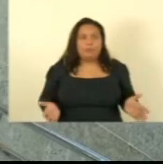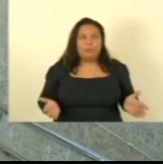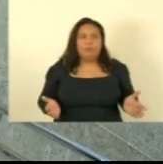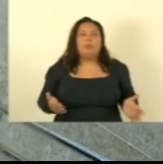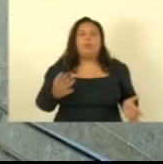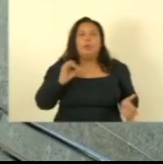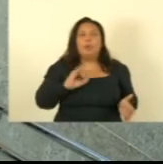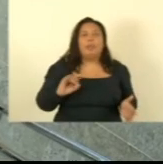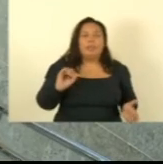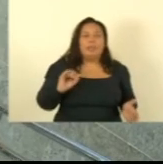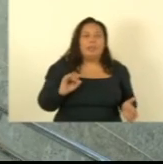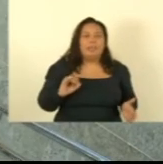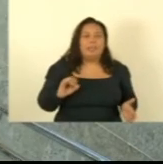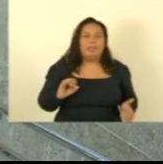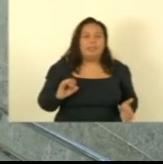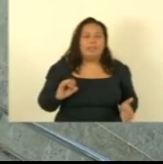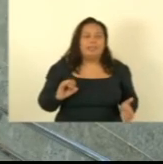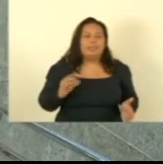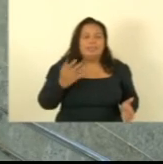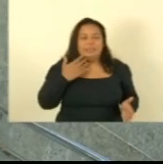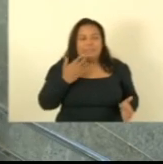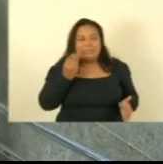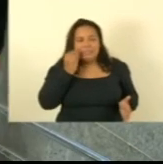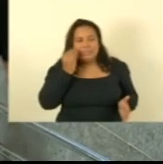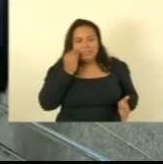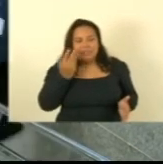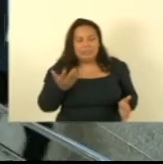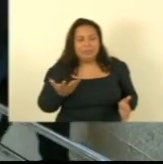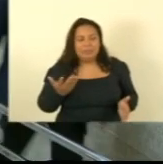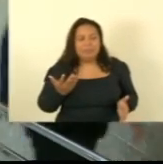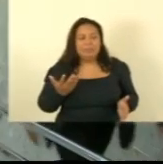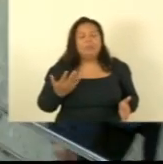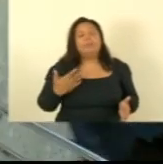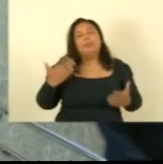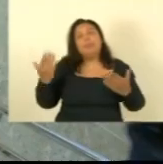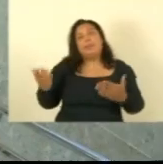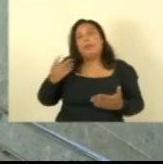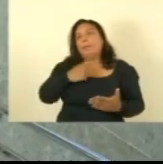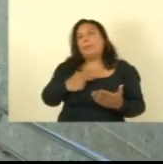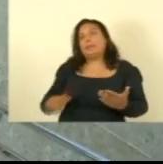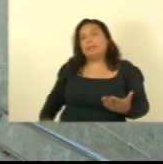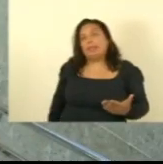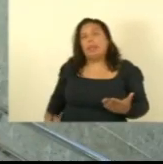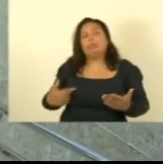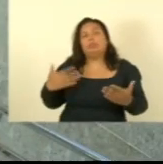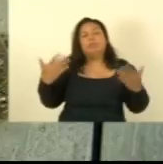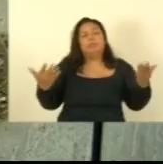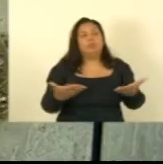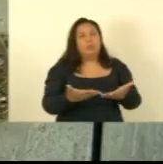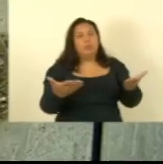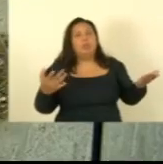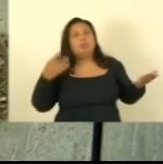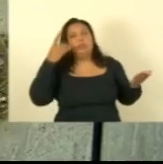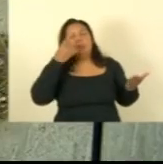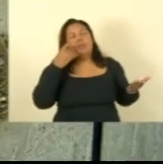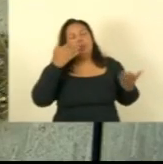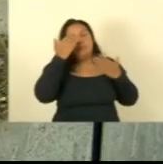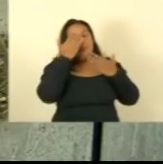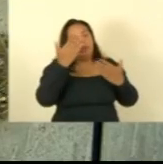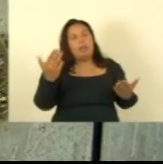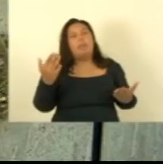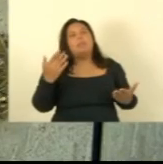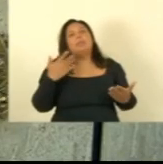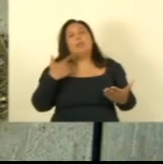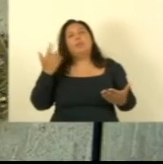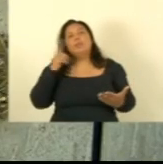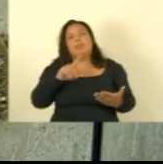Oi. Oi. Senhor presidente, senhoras e senhores deputados, obrigado aí por restaurar